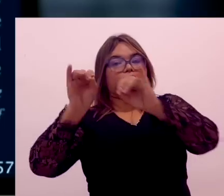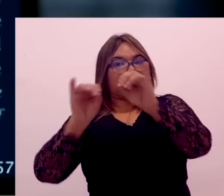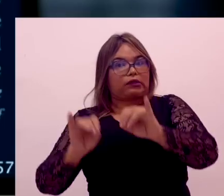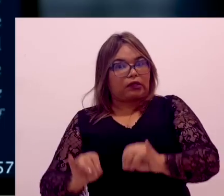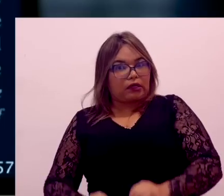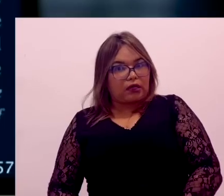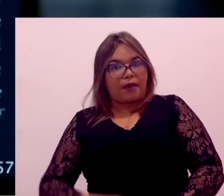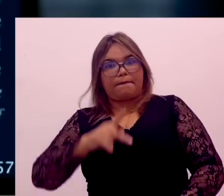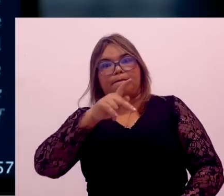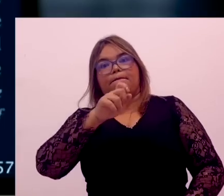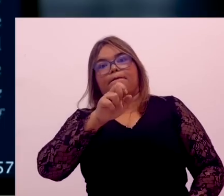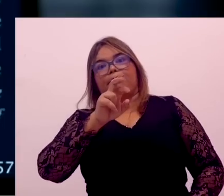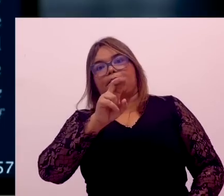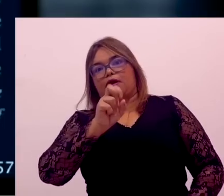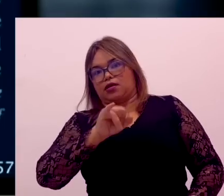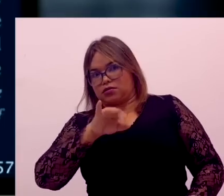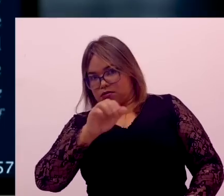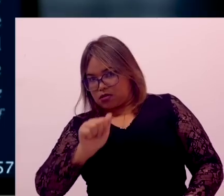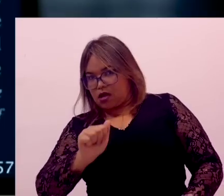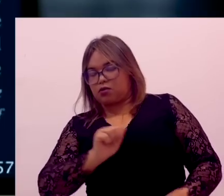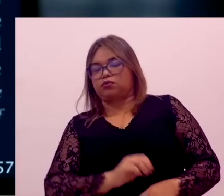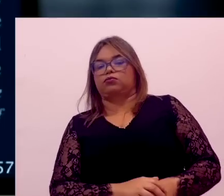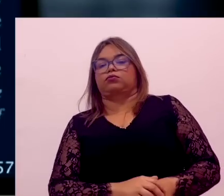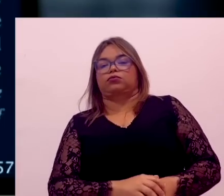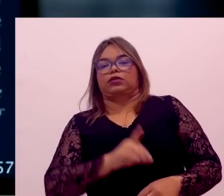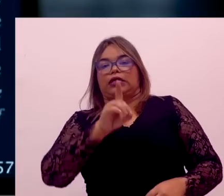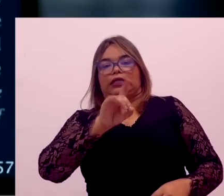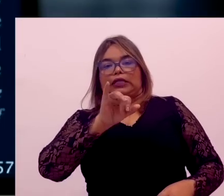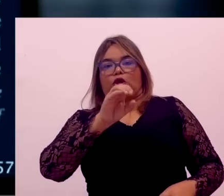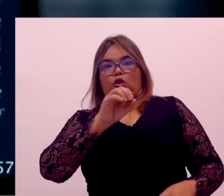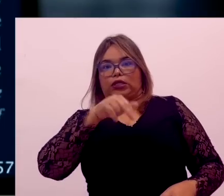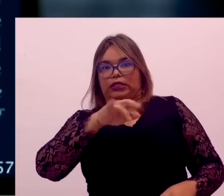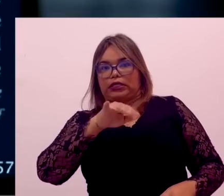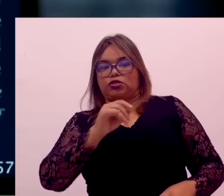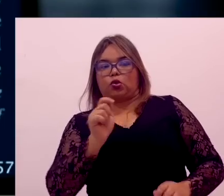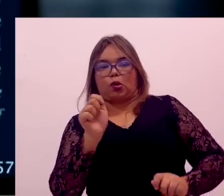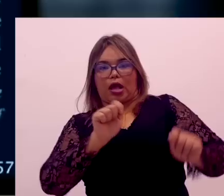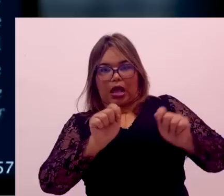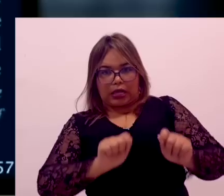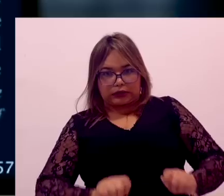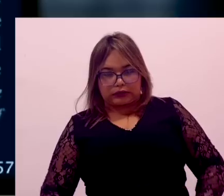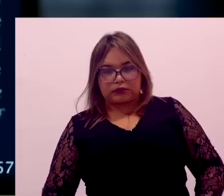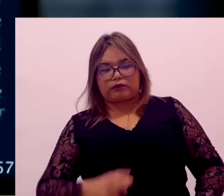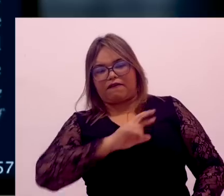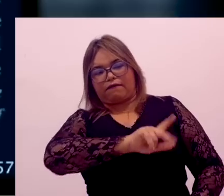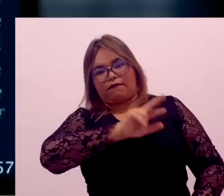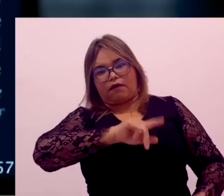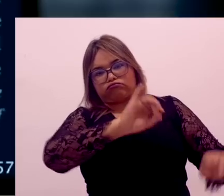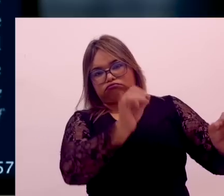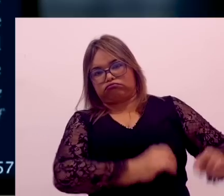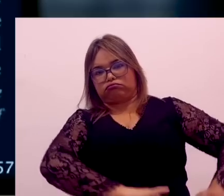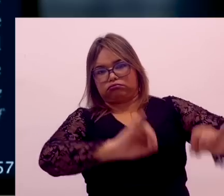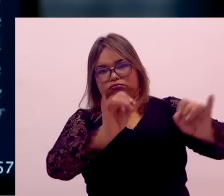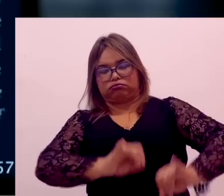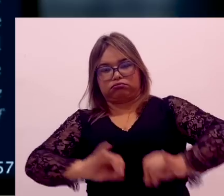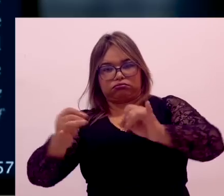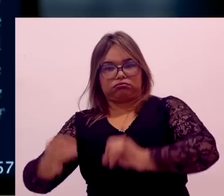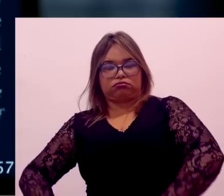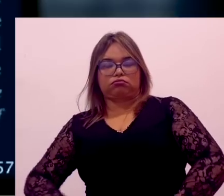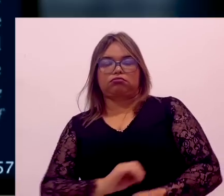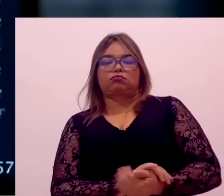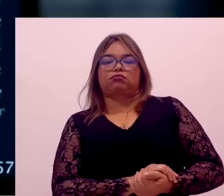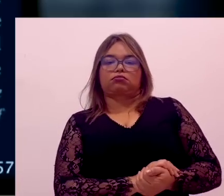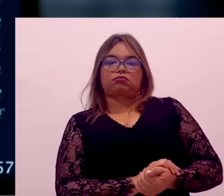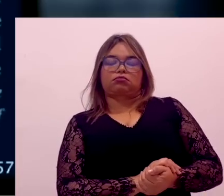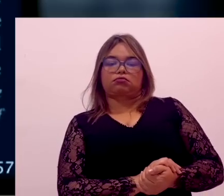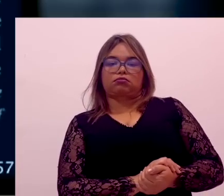o Átis dos frígios, cuja paixão, morte e ressurreição eram celebradas por esses povos